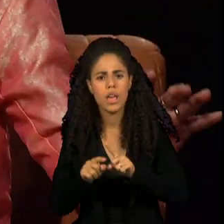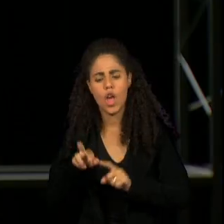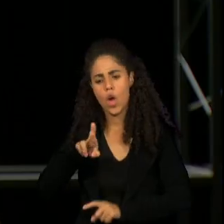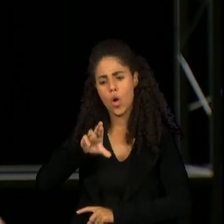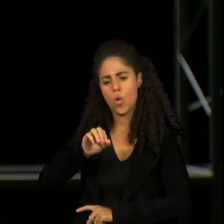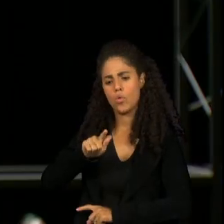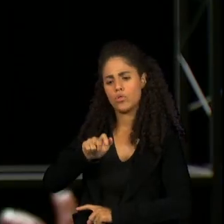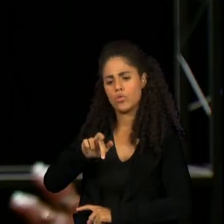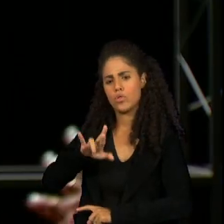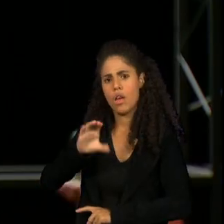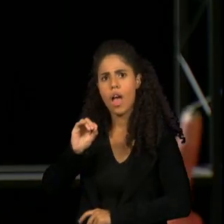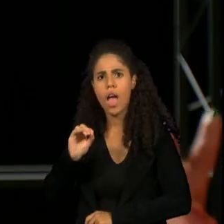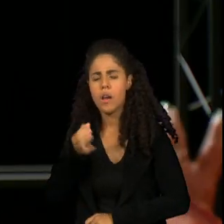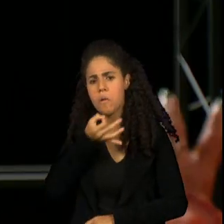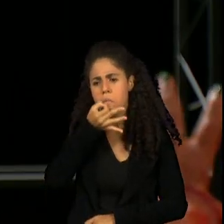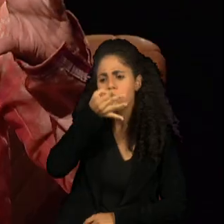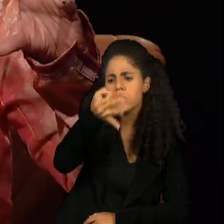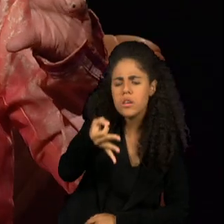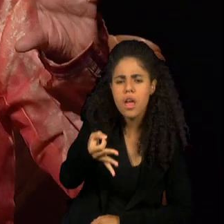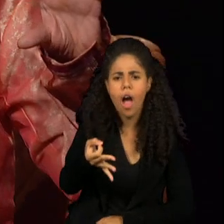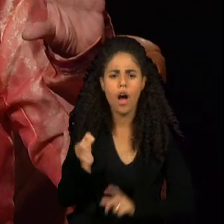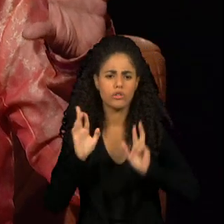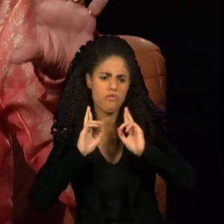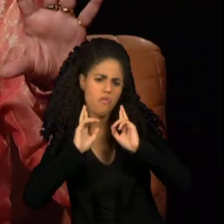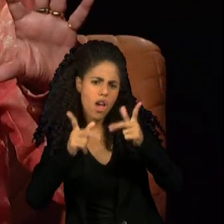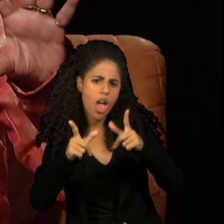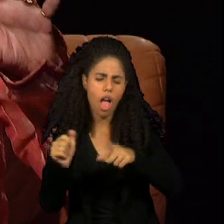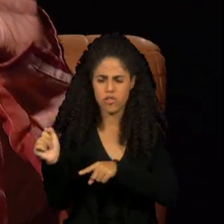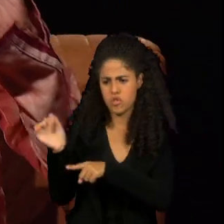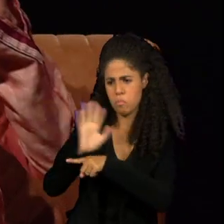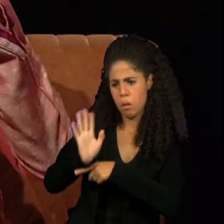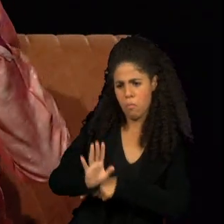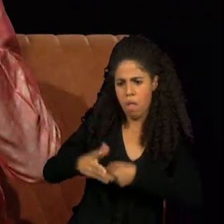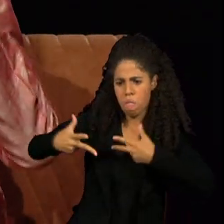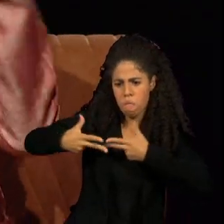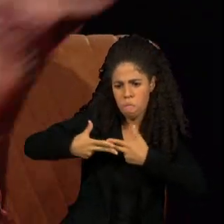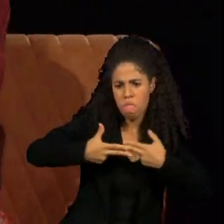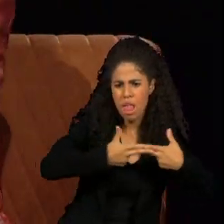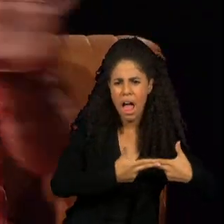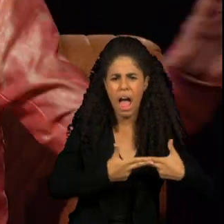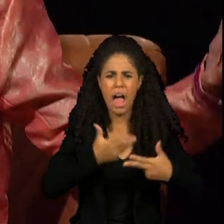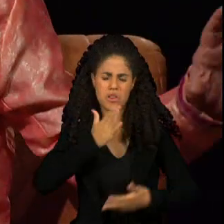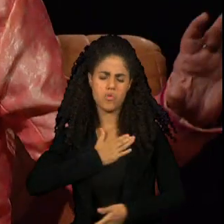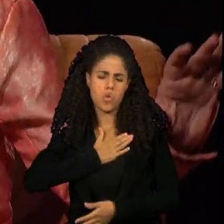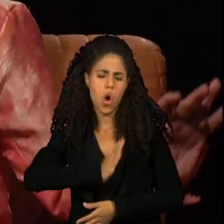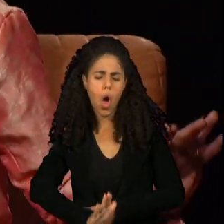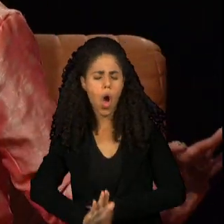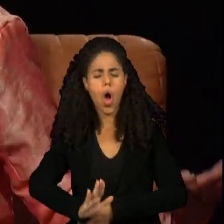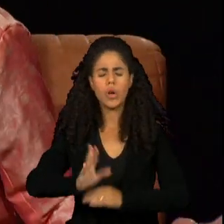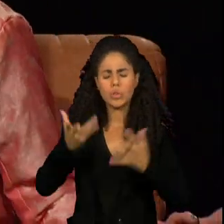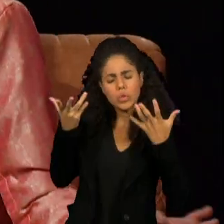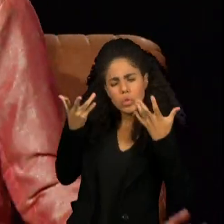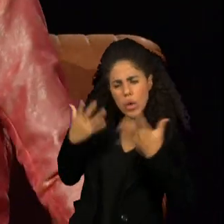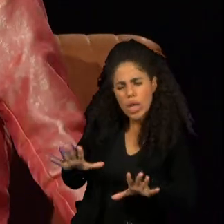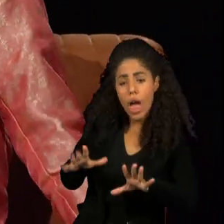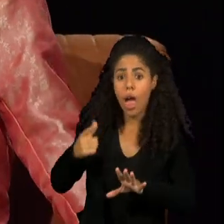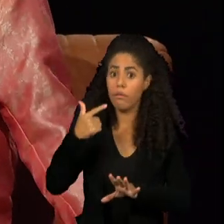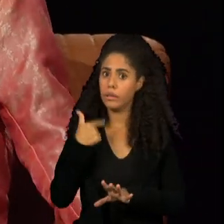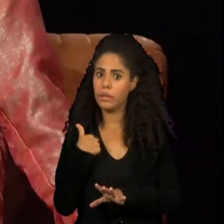meio, Rogério deu uma opinião sobre um filme dele que a edição ele não gostava muito, e aí eu fui